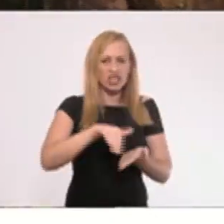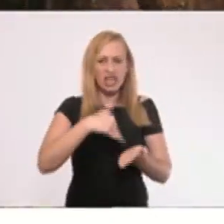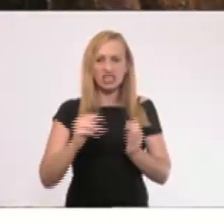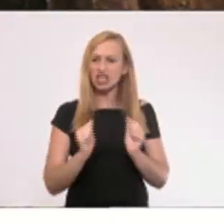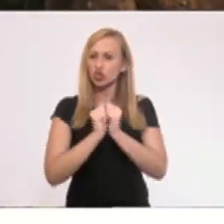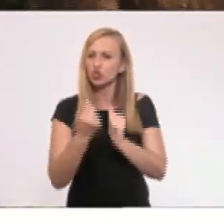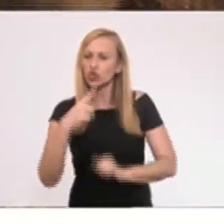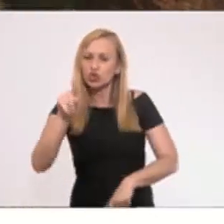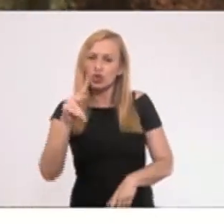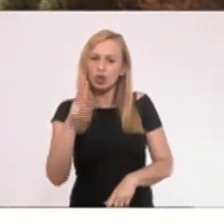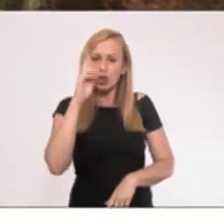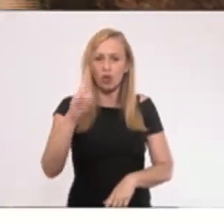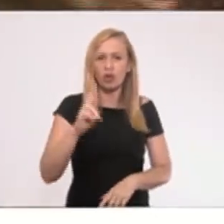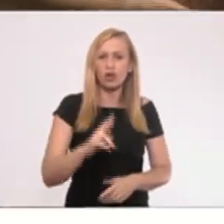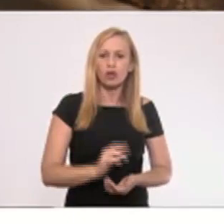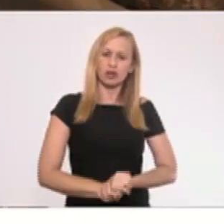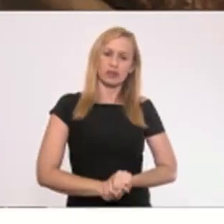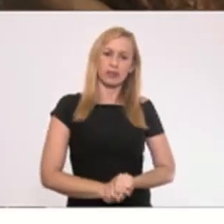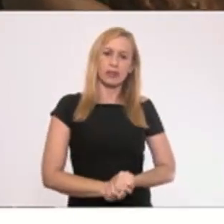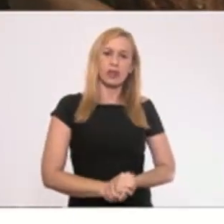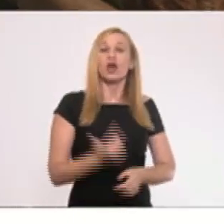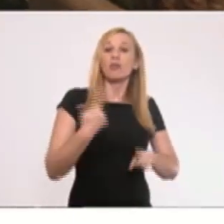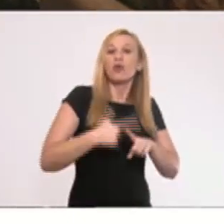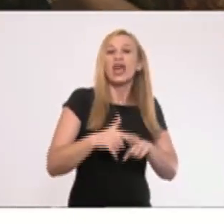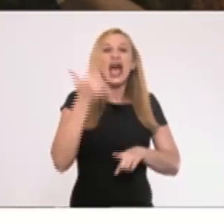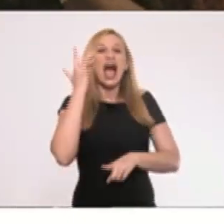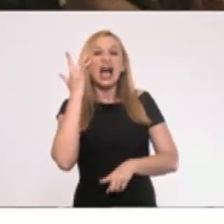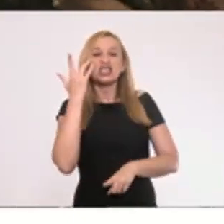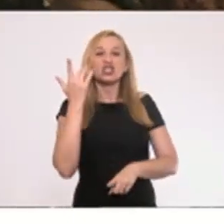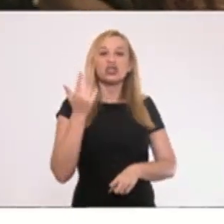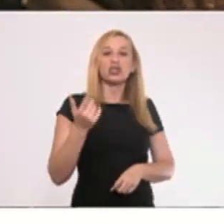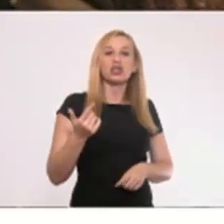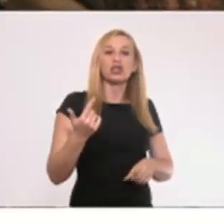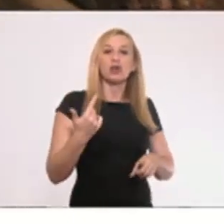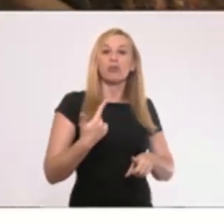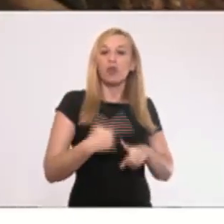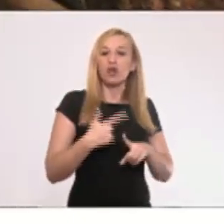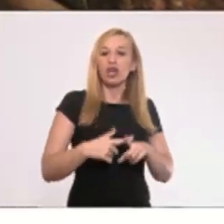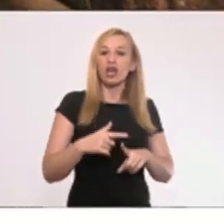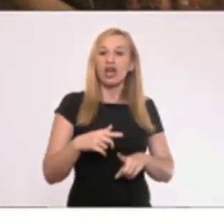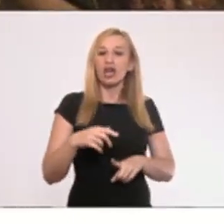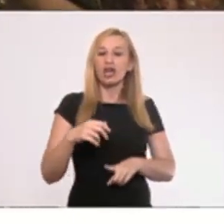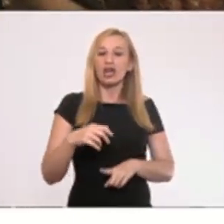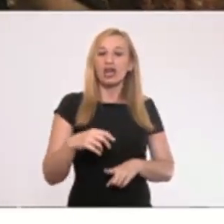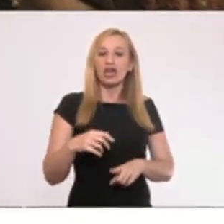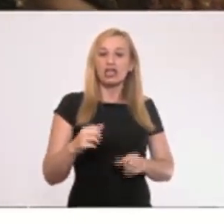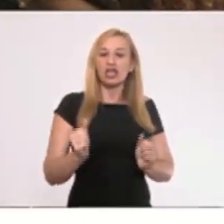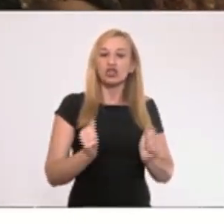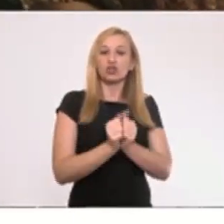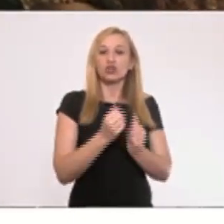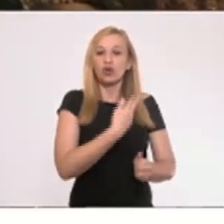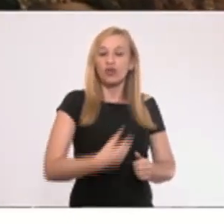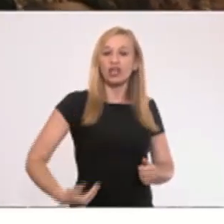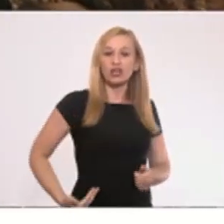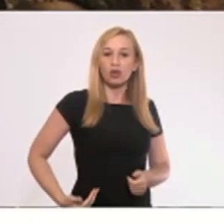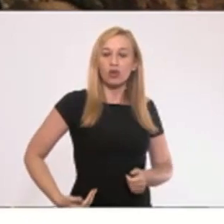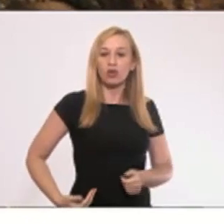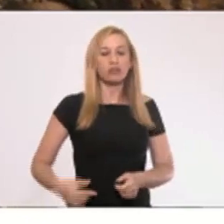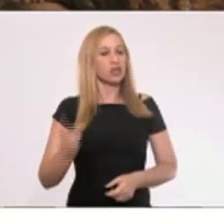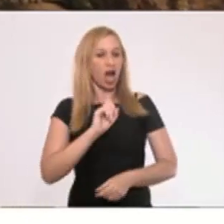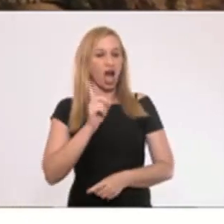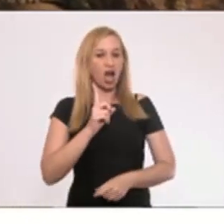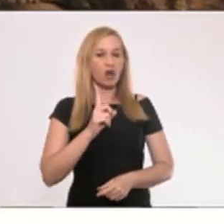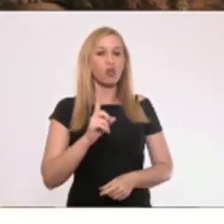senhor, as pessoas que estão em volta do senhor, porque acham que são governadores desse estado. E o governador desse estado se chama